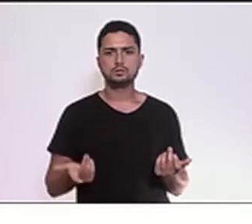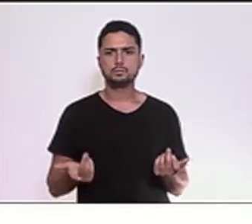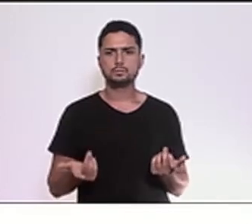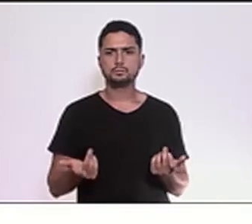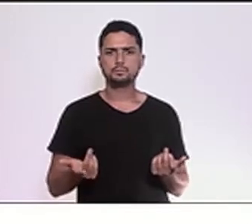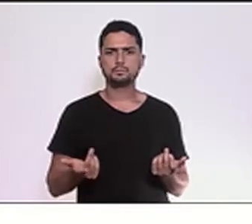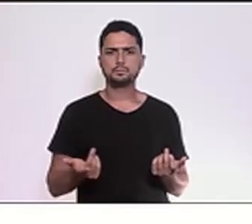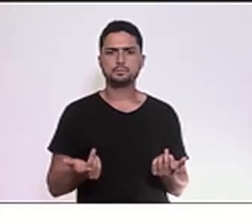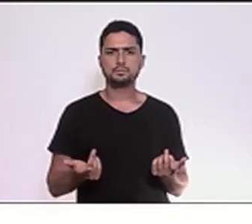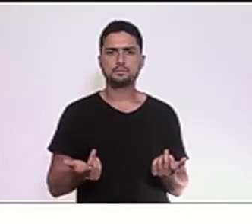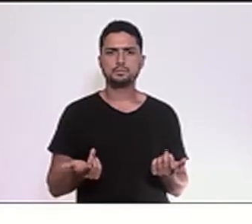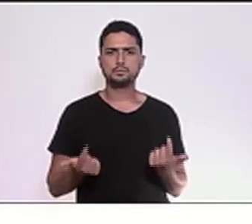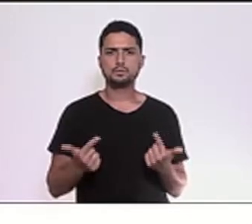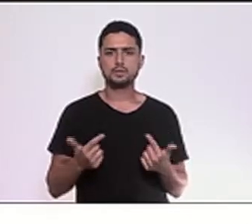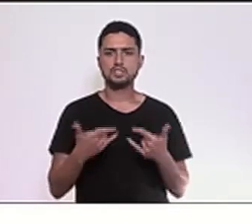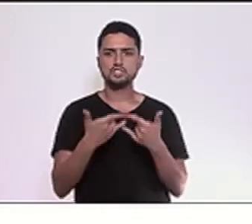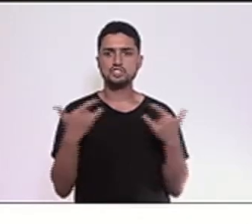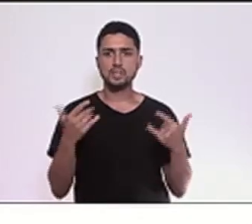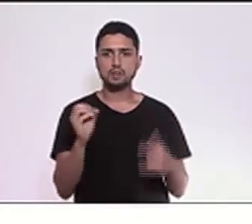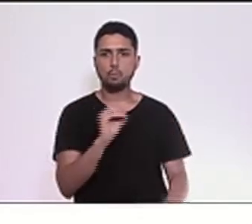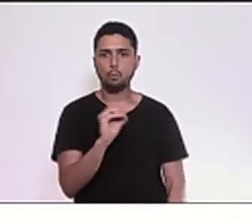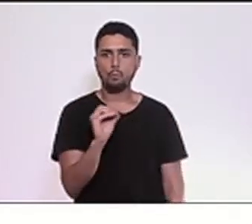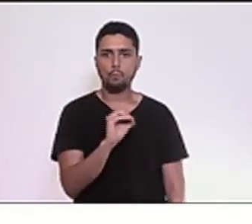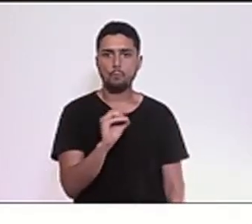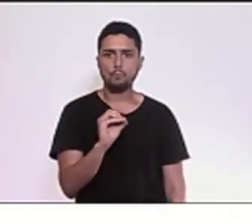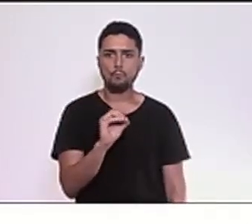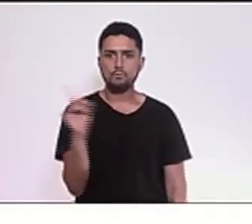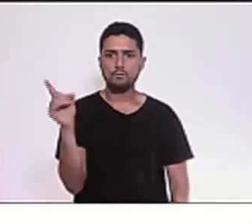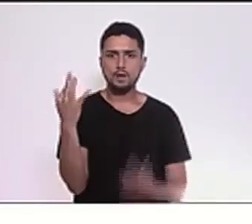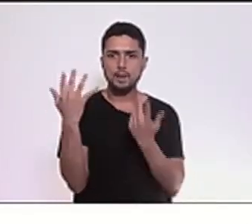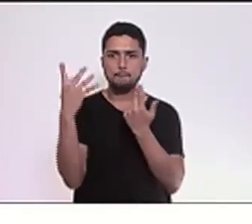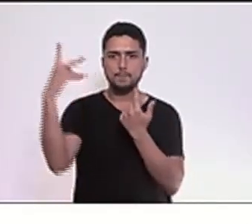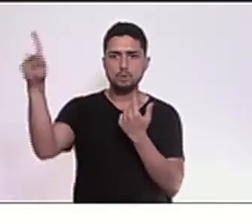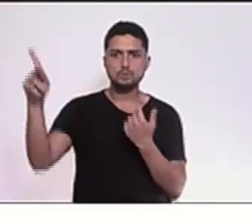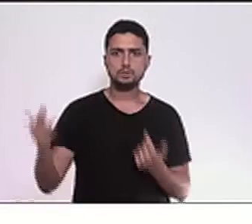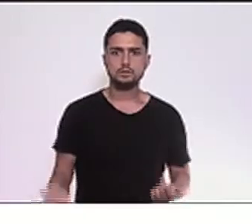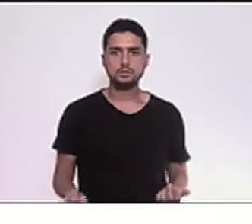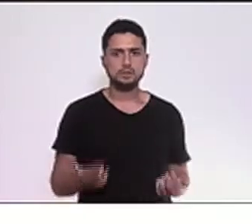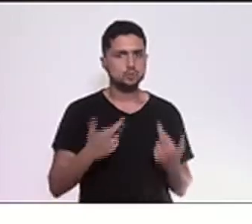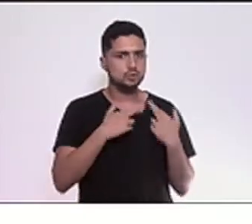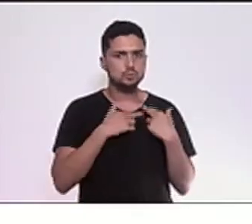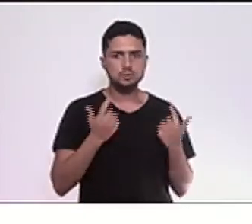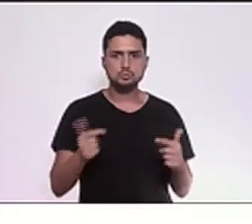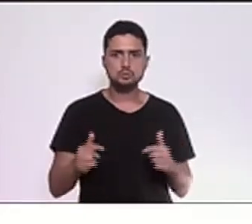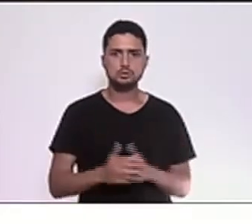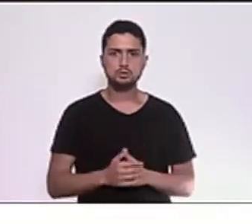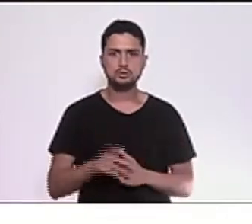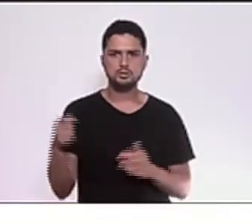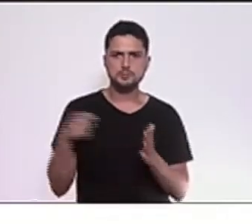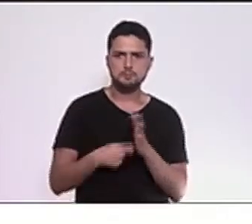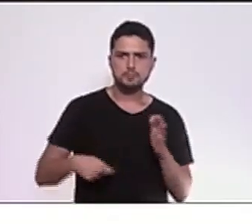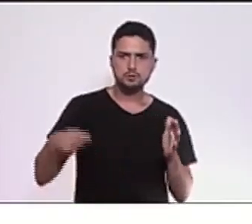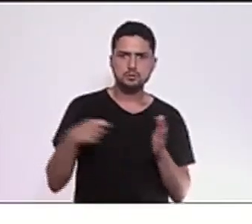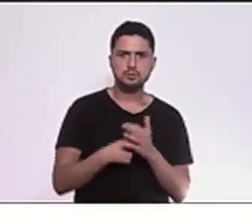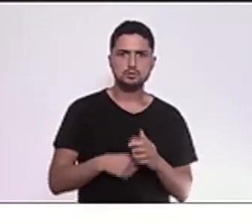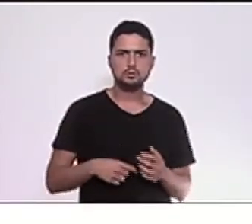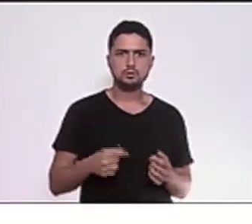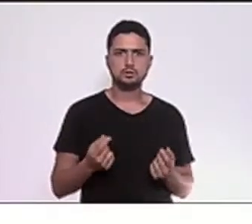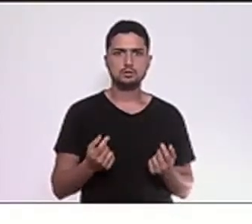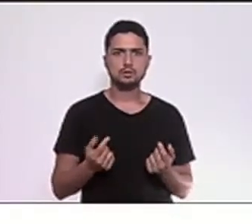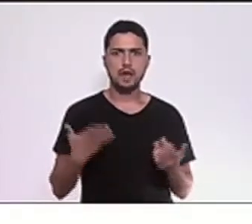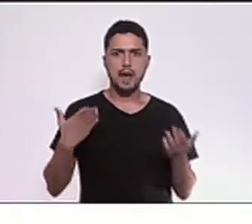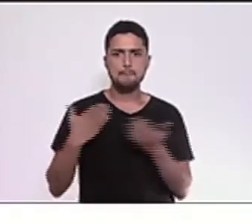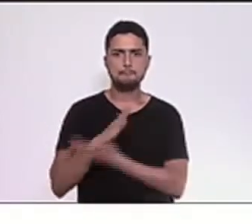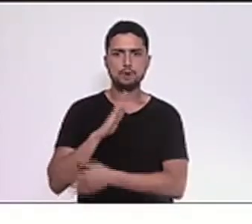Como deixar um cheque em branco na mão de um irresponsável que brigou para aprovar as contas do maior bandido do estado do Rio de